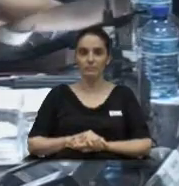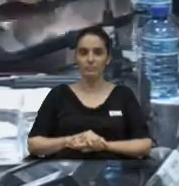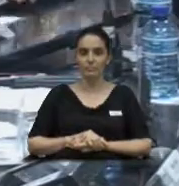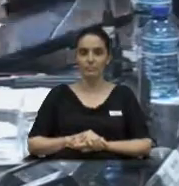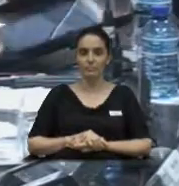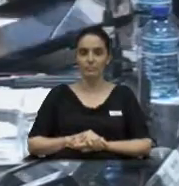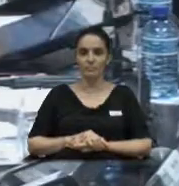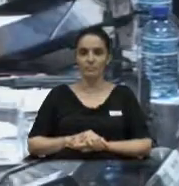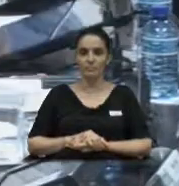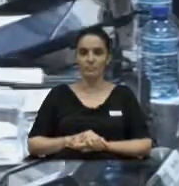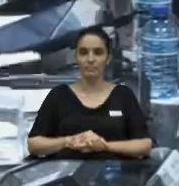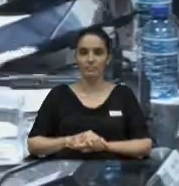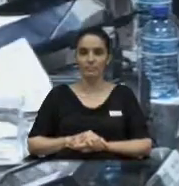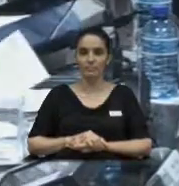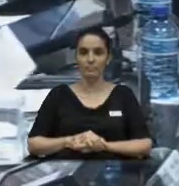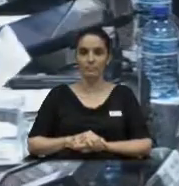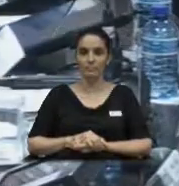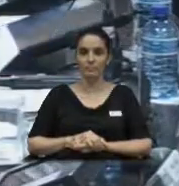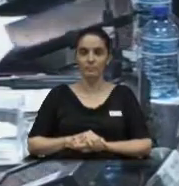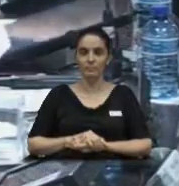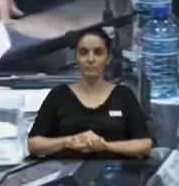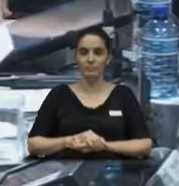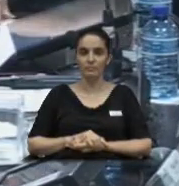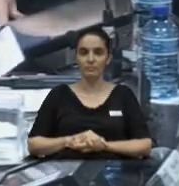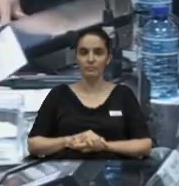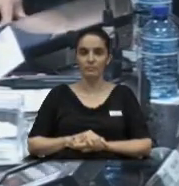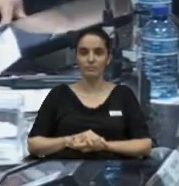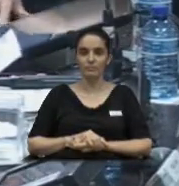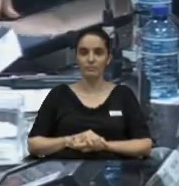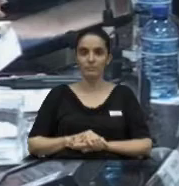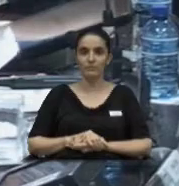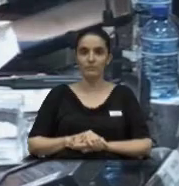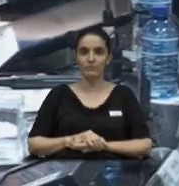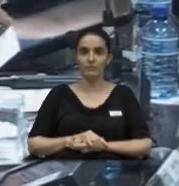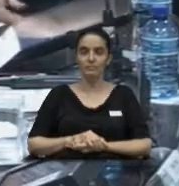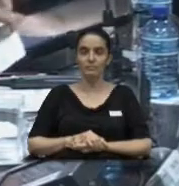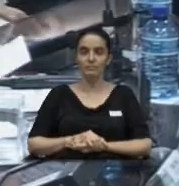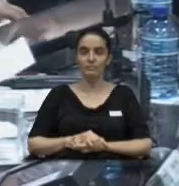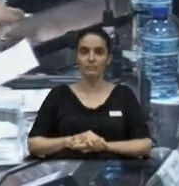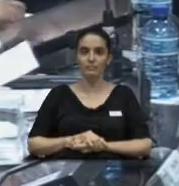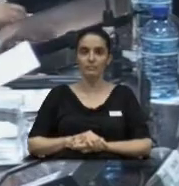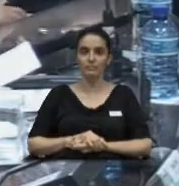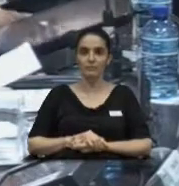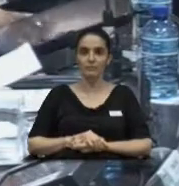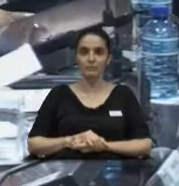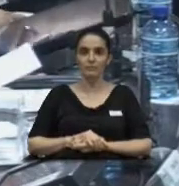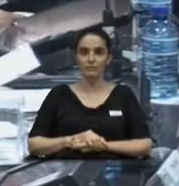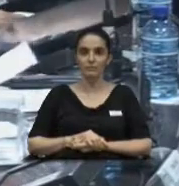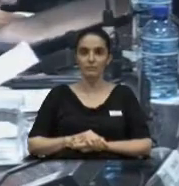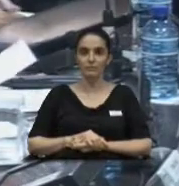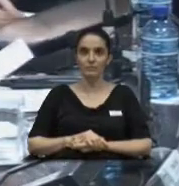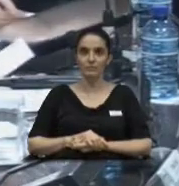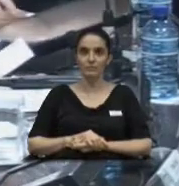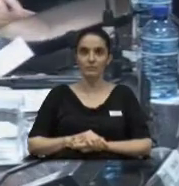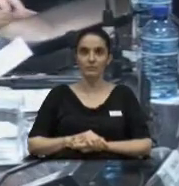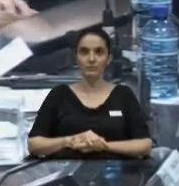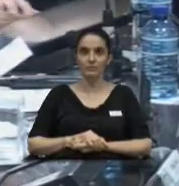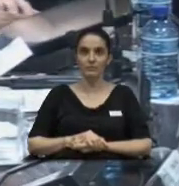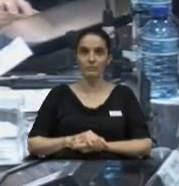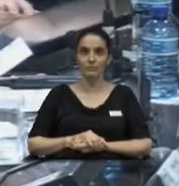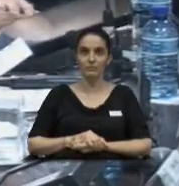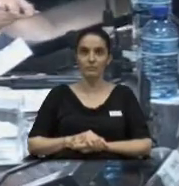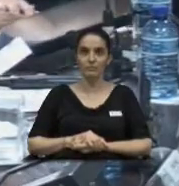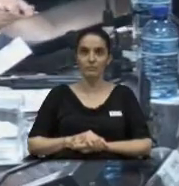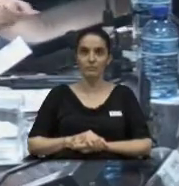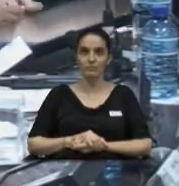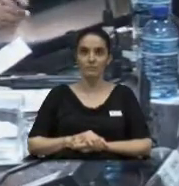Mas eu também vou assinar. Assine. Para o senhor ficar, onde que eu posso assinar? Deixa, só porque o senhor assinou, se o senhor ver o que o senhor